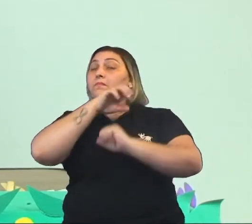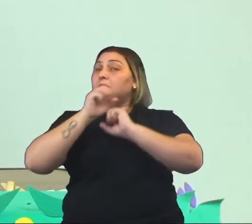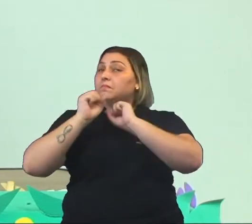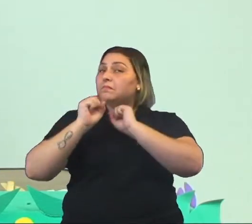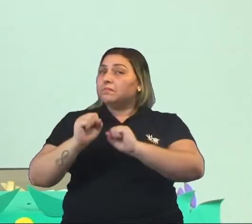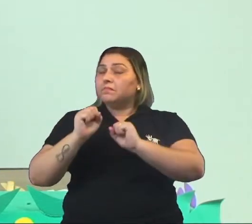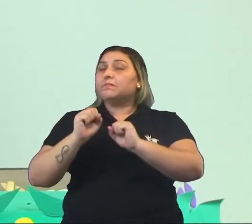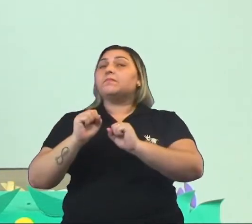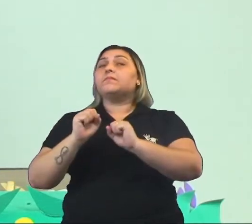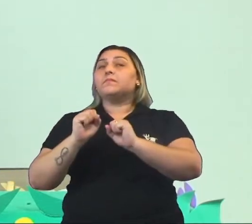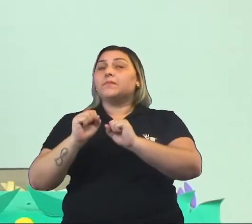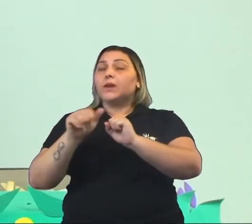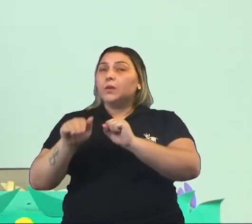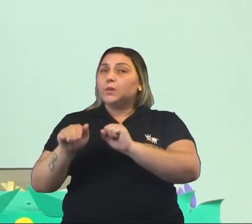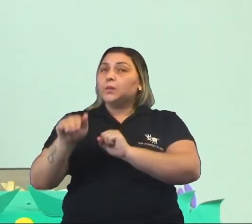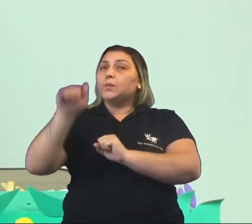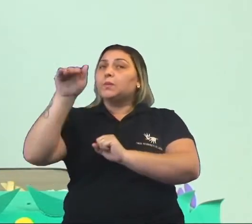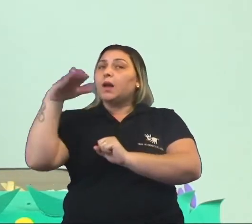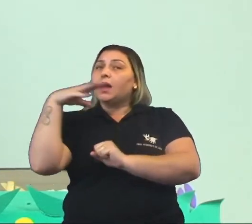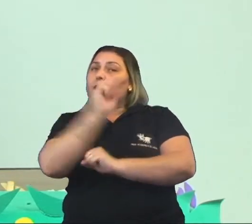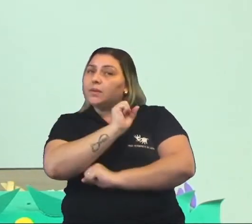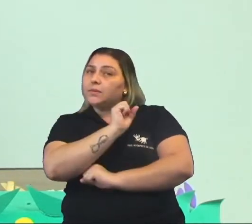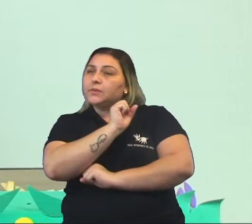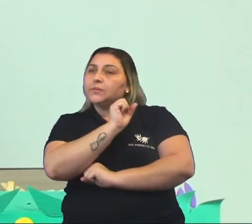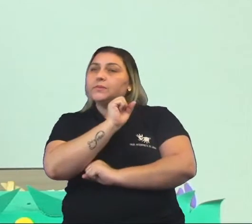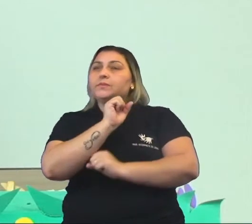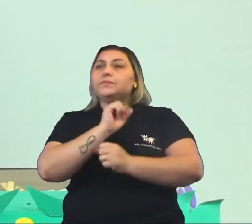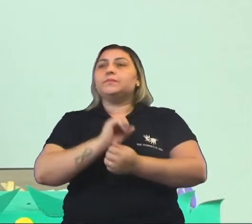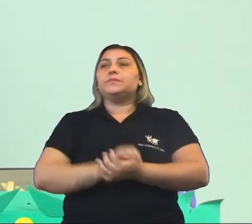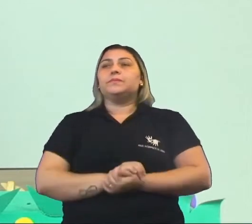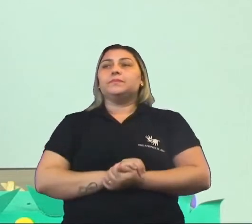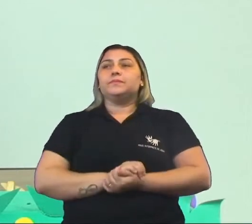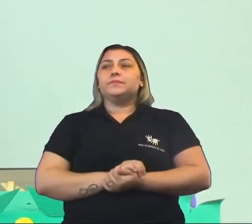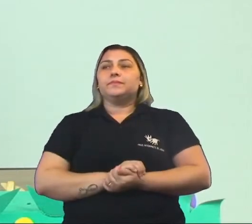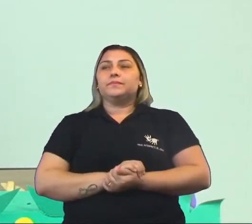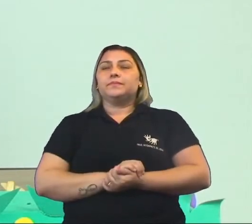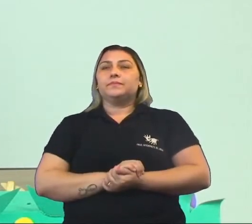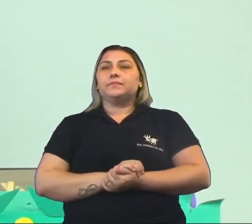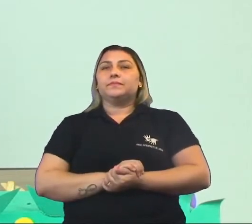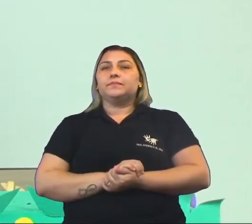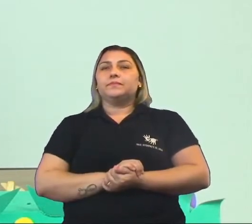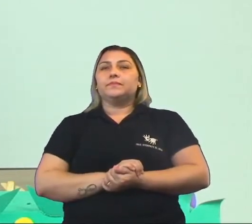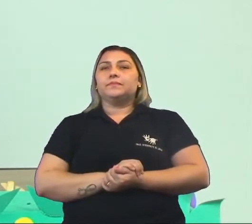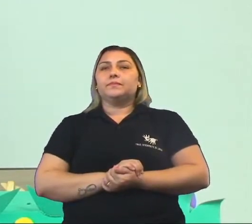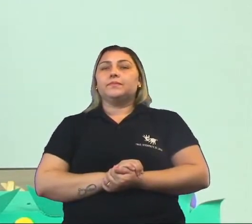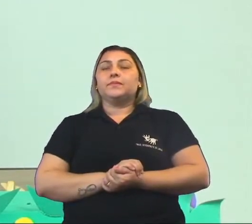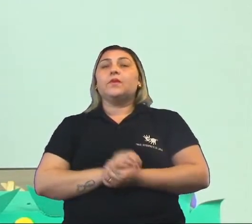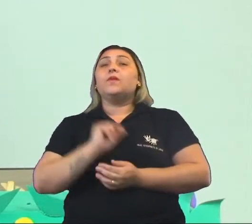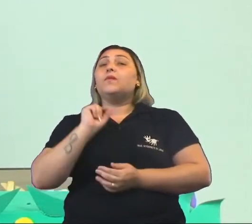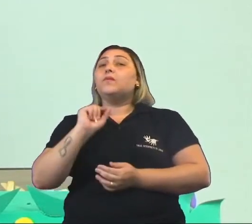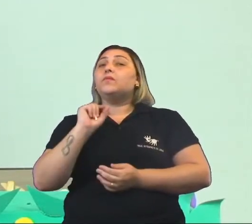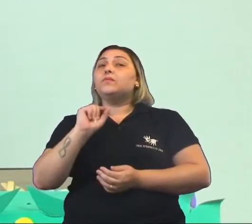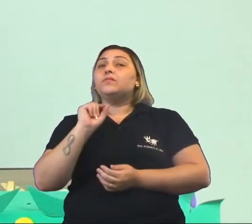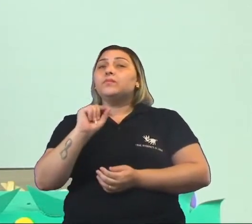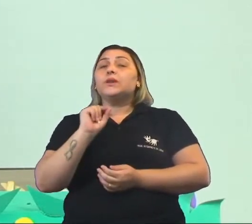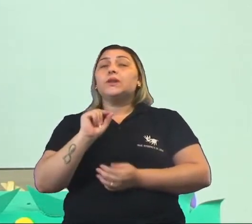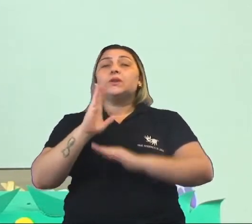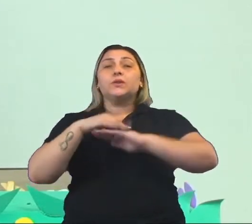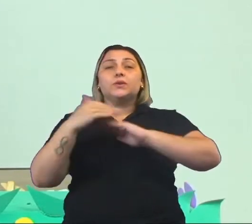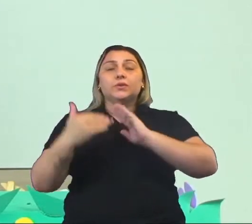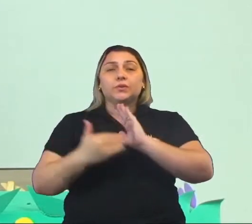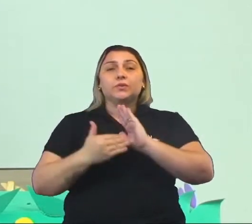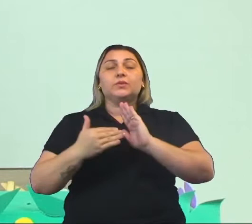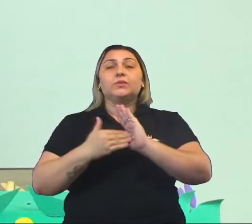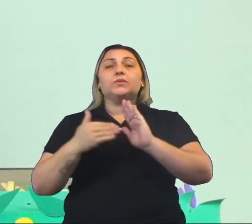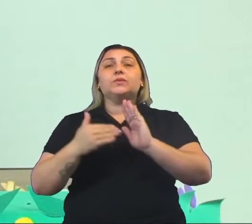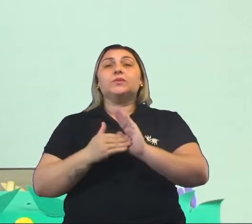possam aumentar de tamanho, se desenvolver bem mais rápido. E tudo isso vai causando o quê? Tudo isso